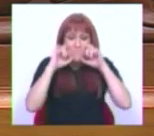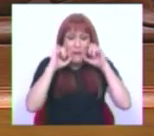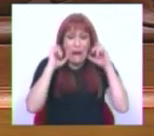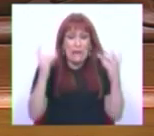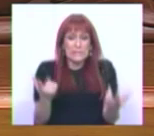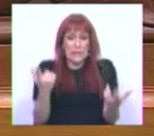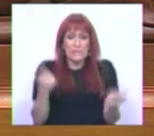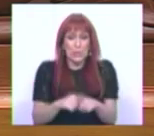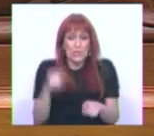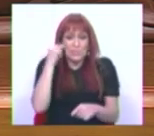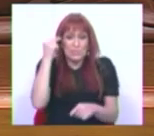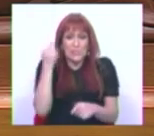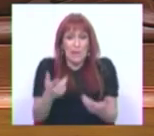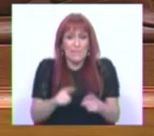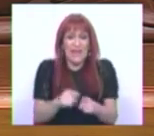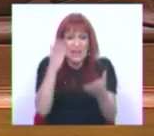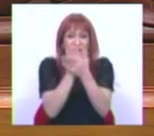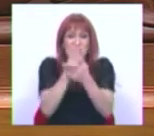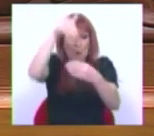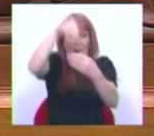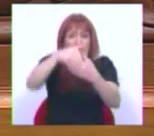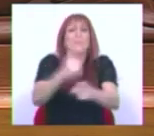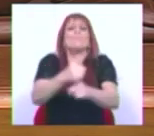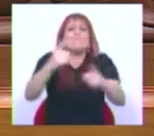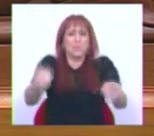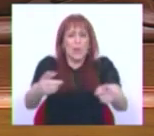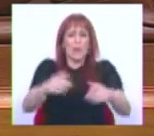máscara, particularmente nas escolas.